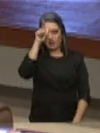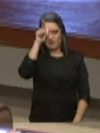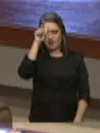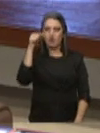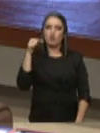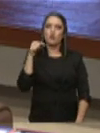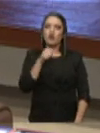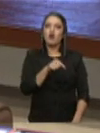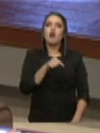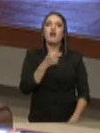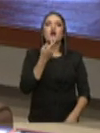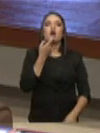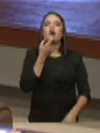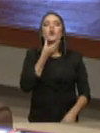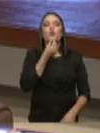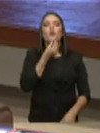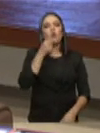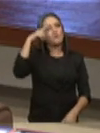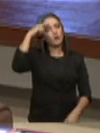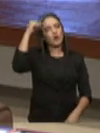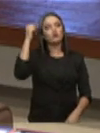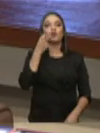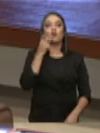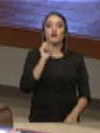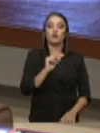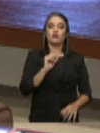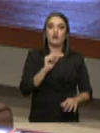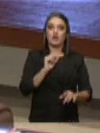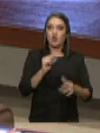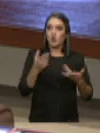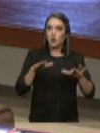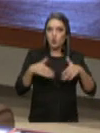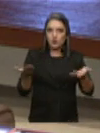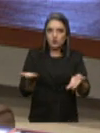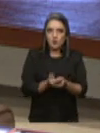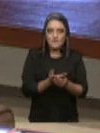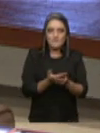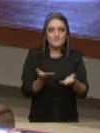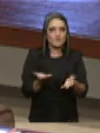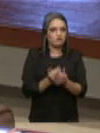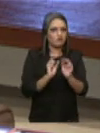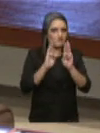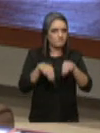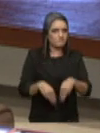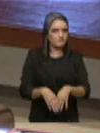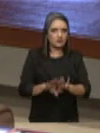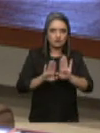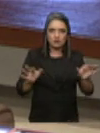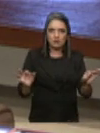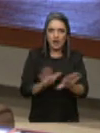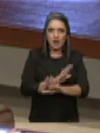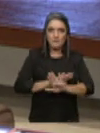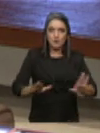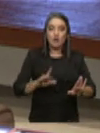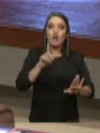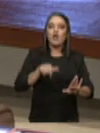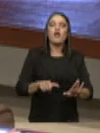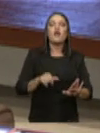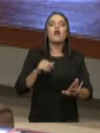Gottwald, que afirmam expressamente que a coisa julgada material é uma consequência necessária do direito à